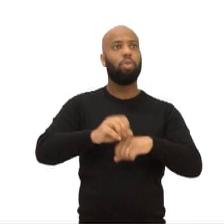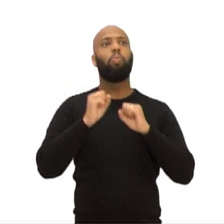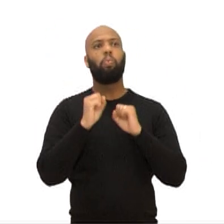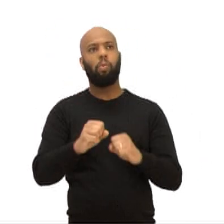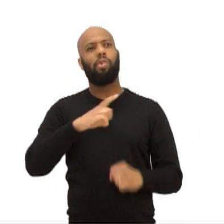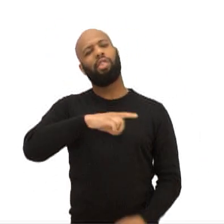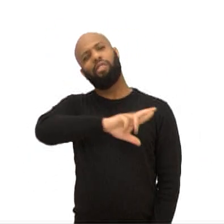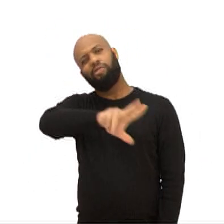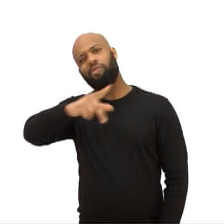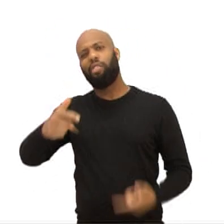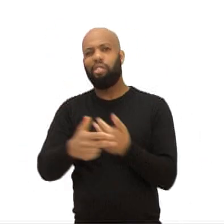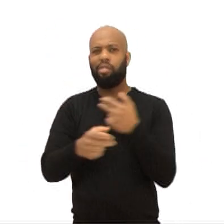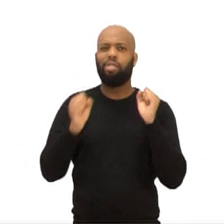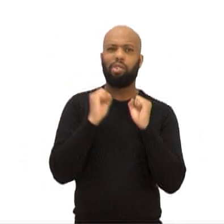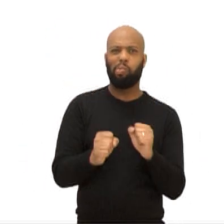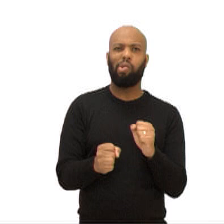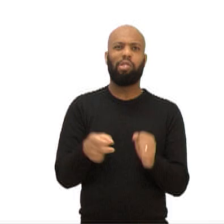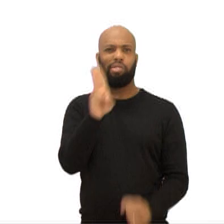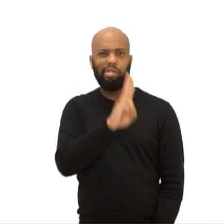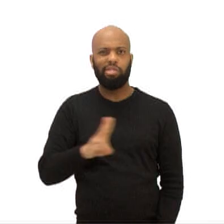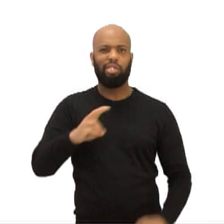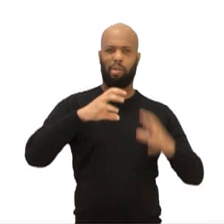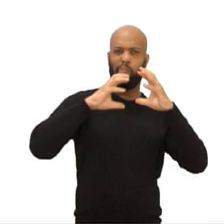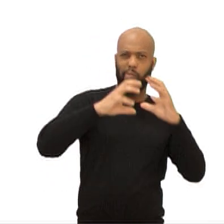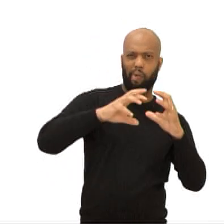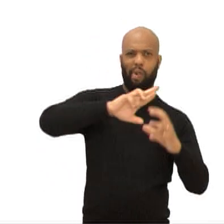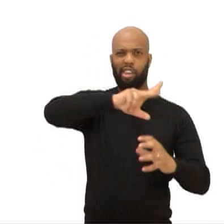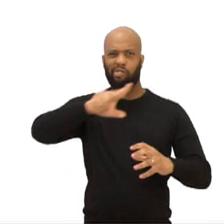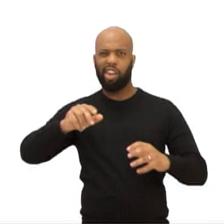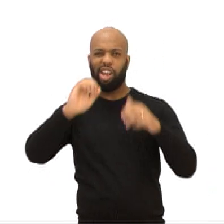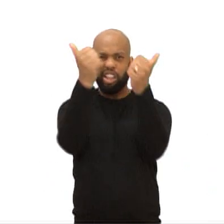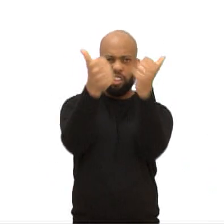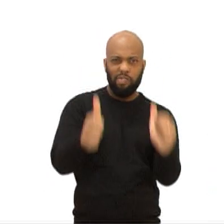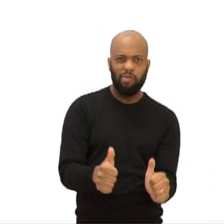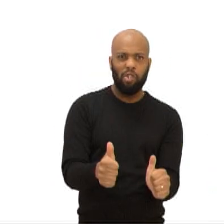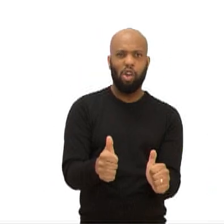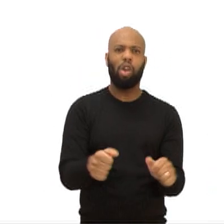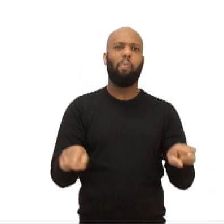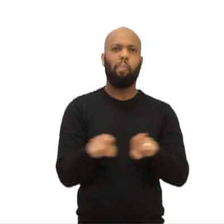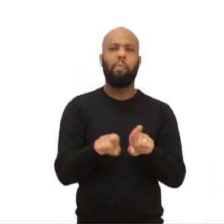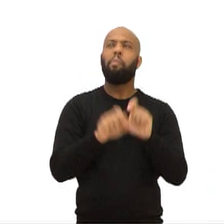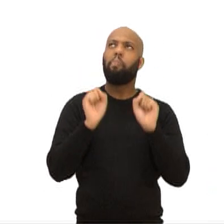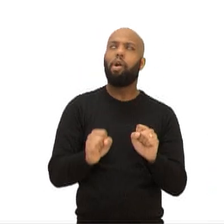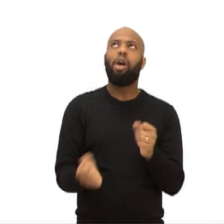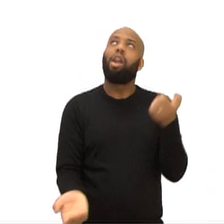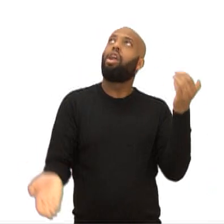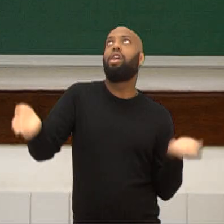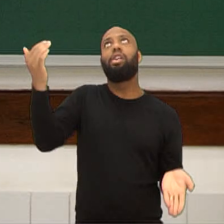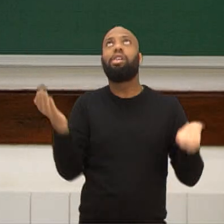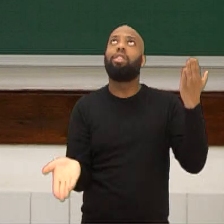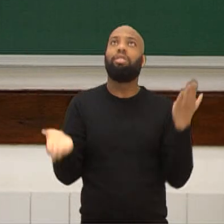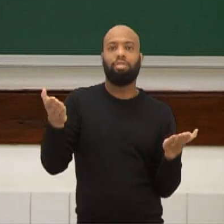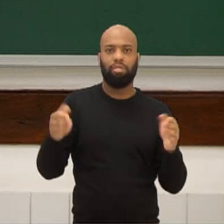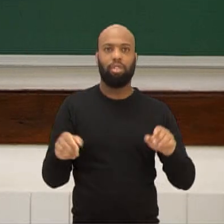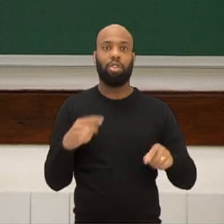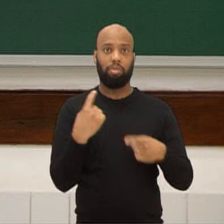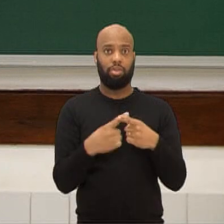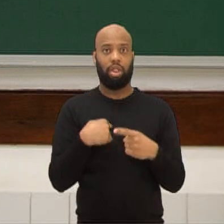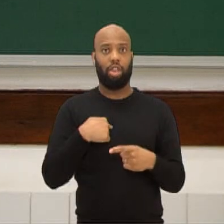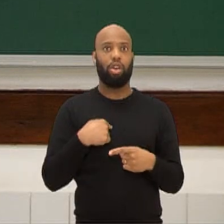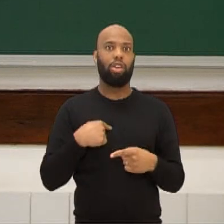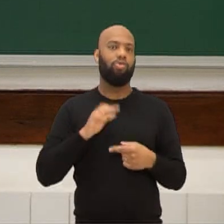swings, clavas, diábolos, aros, bolas, pratos de equilíbrio, entre outros. Ainda não vou entrar assim com vocês nessa